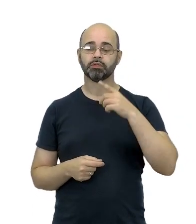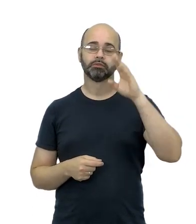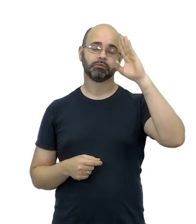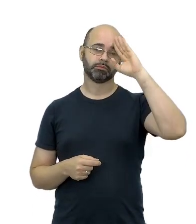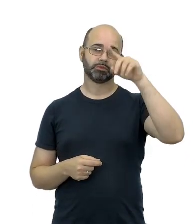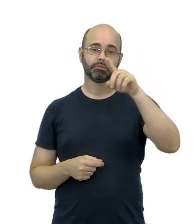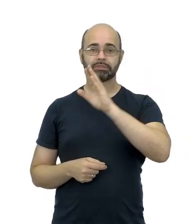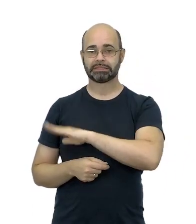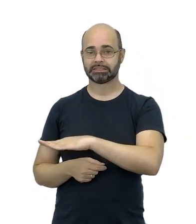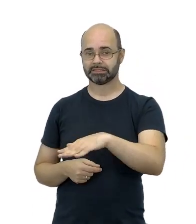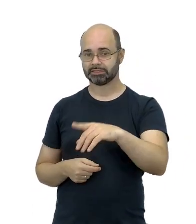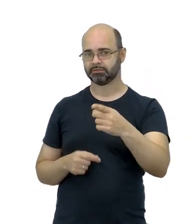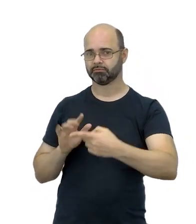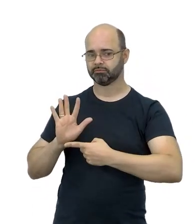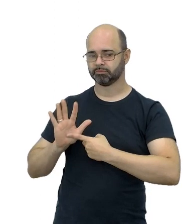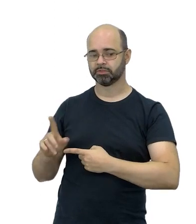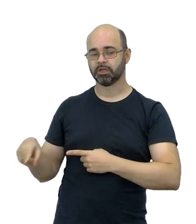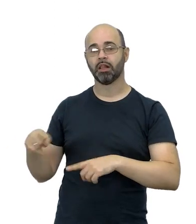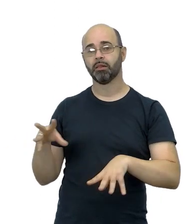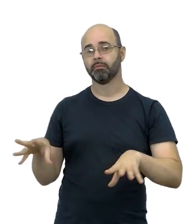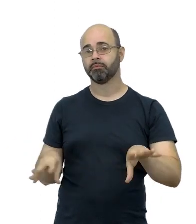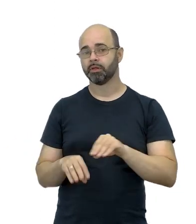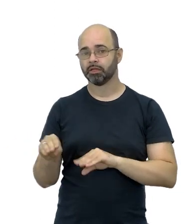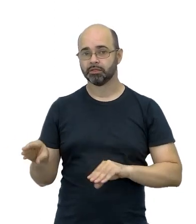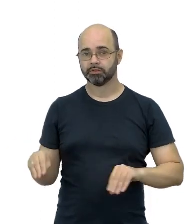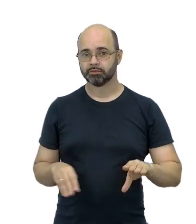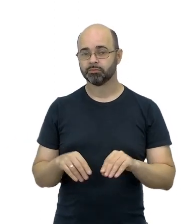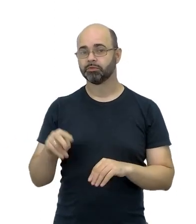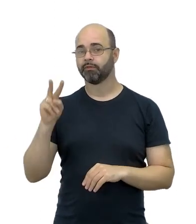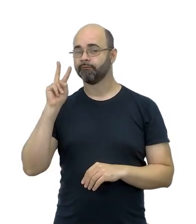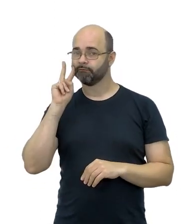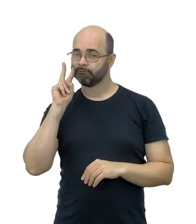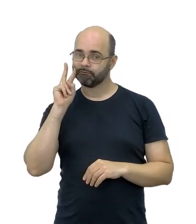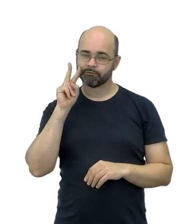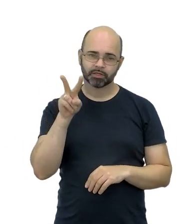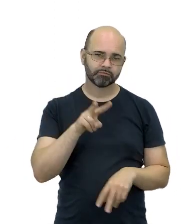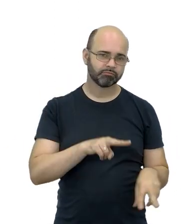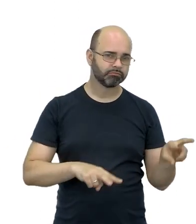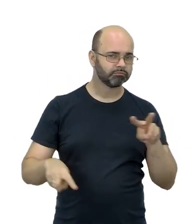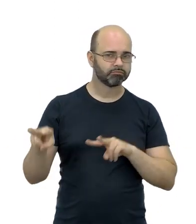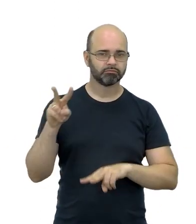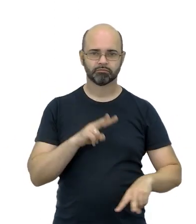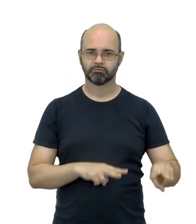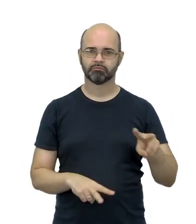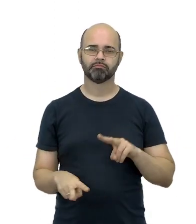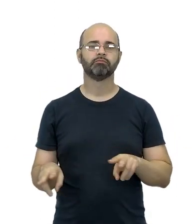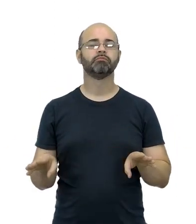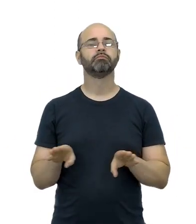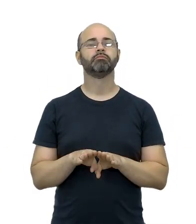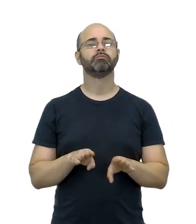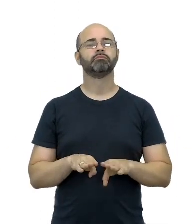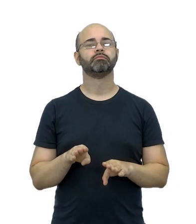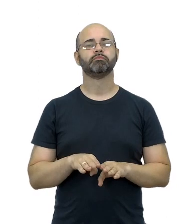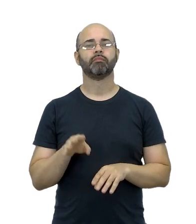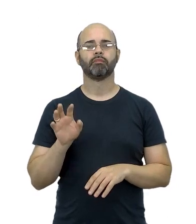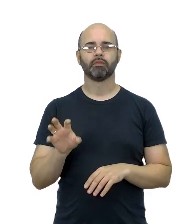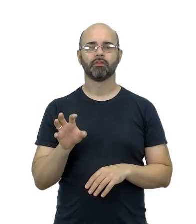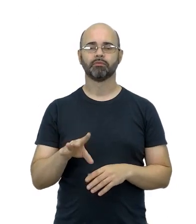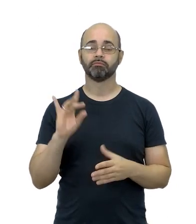as crianças observem, manipulem, visualizem e tragam ali características que sejam